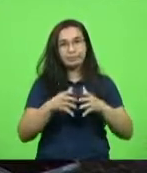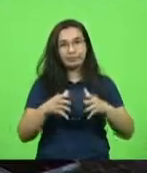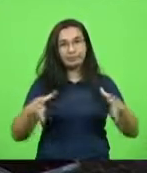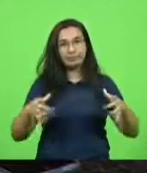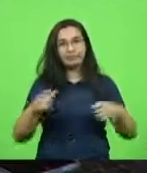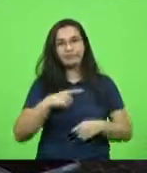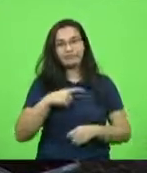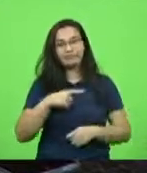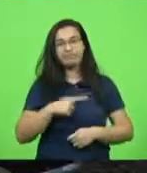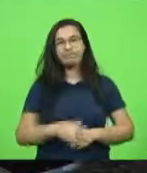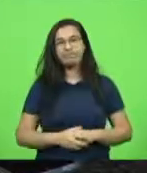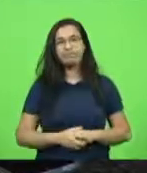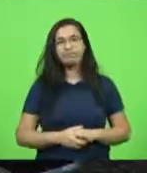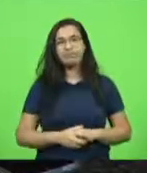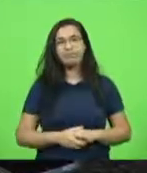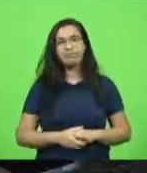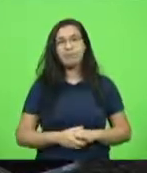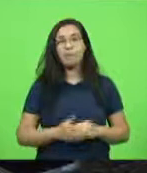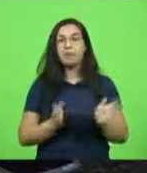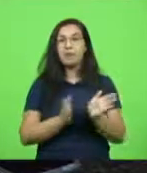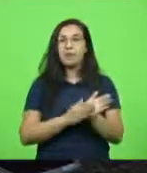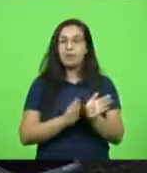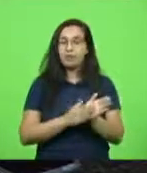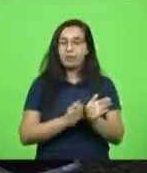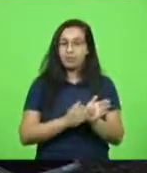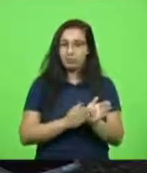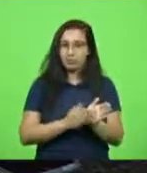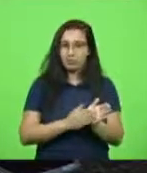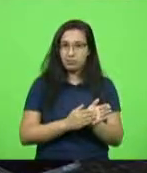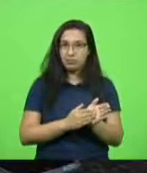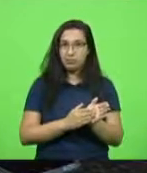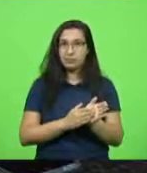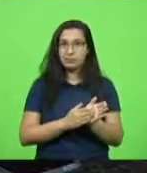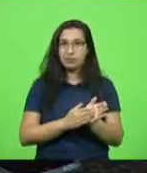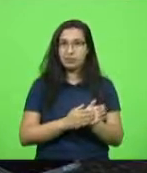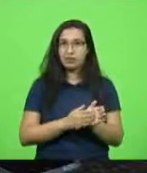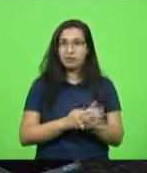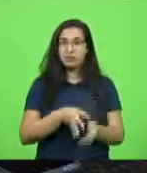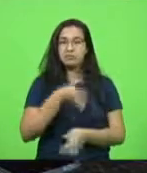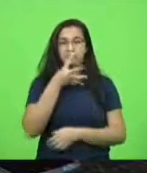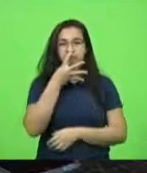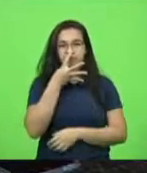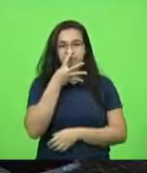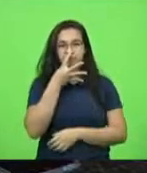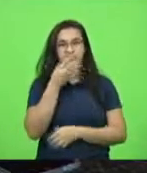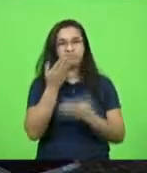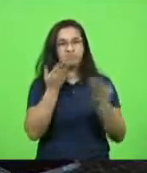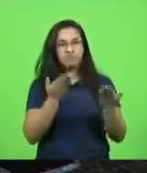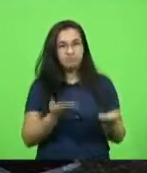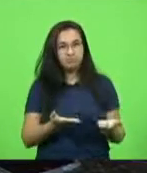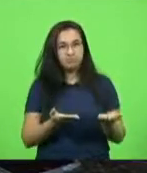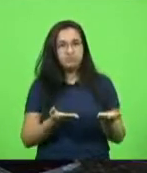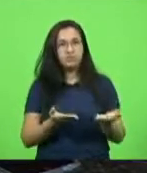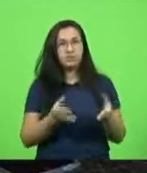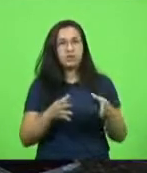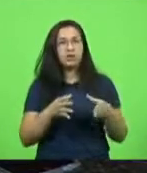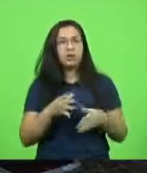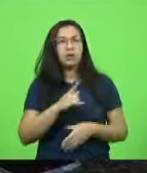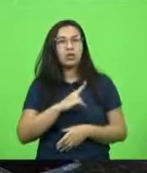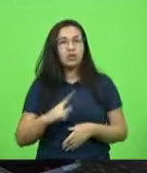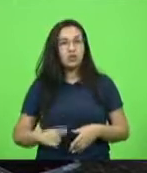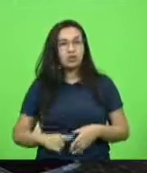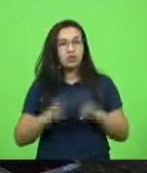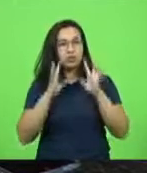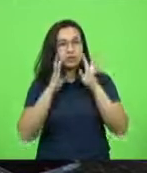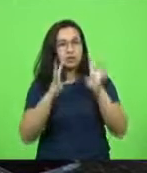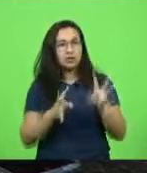parabenizo tiro o meu chapéu fico muito feliz e que a coisa está sendo observada dessa forma agora